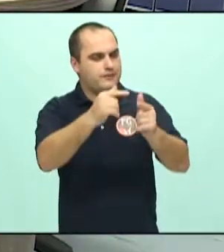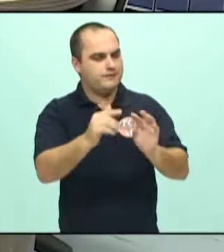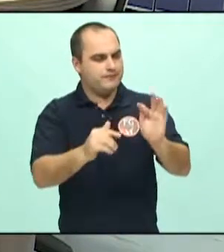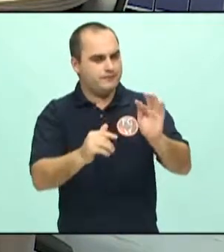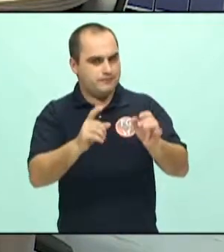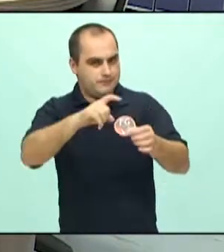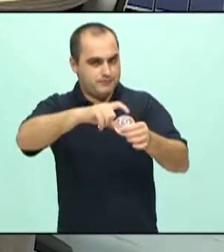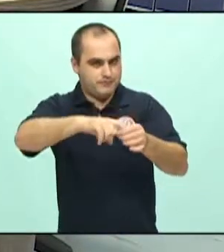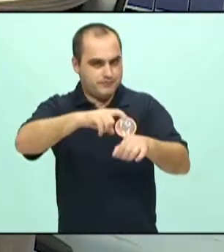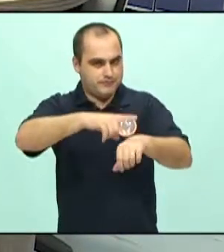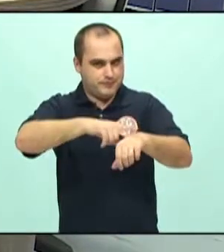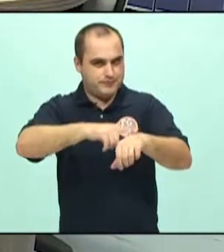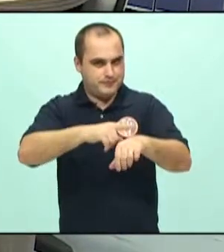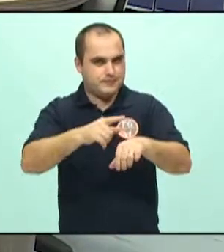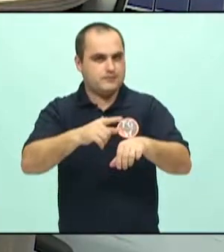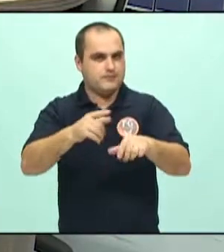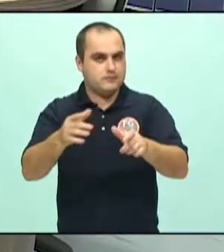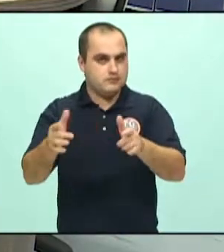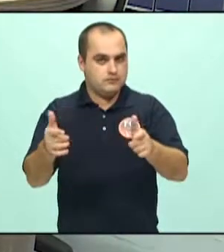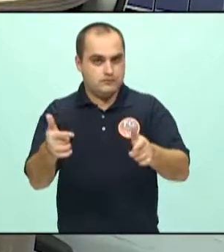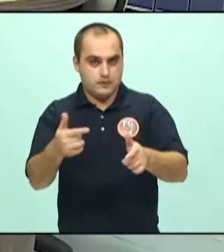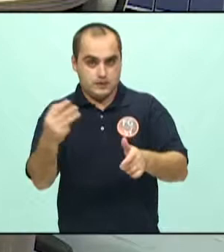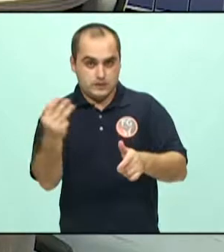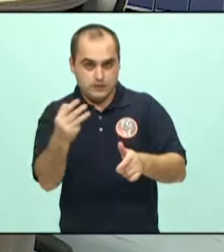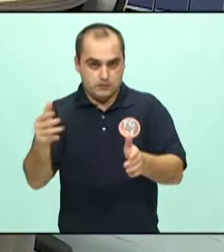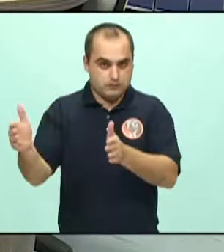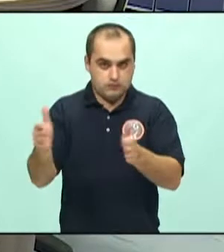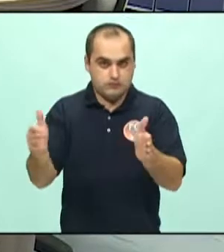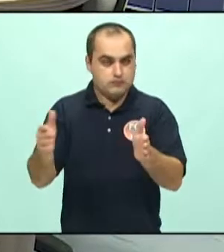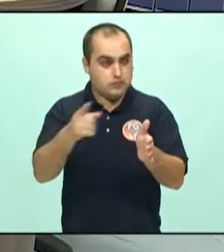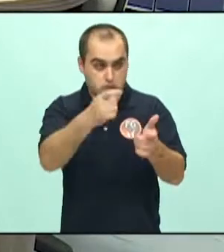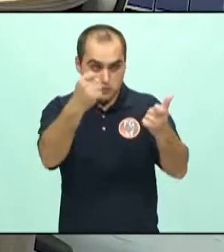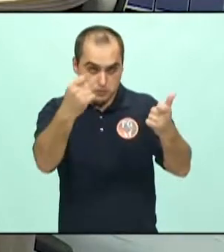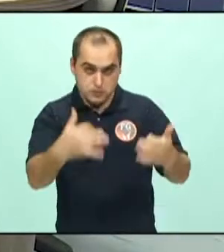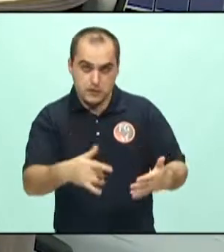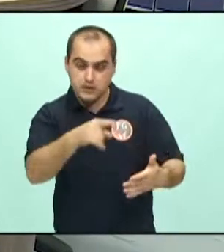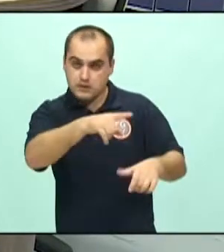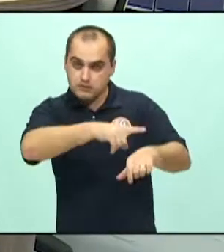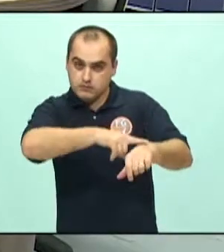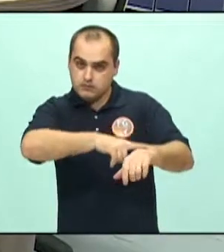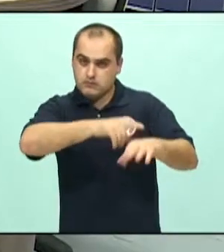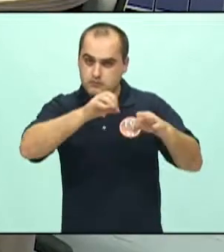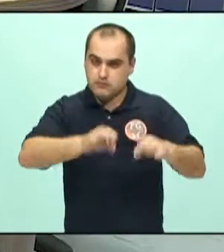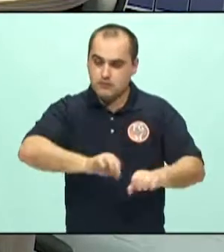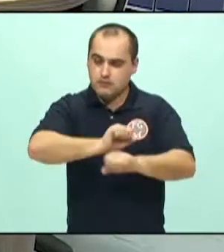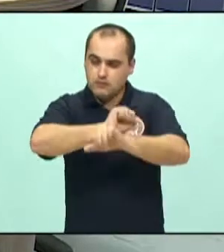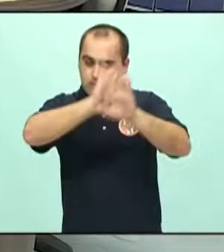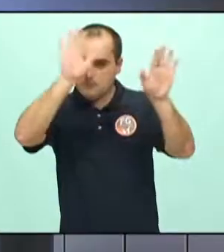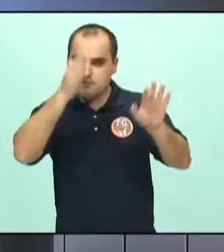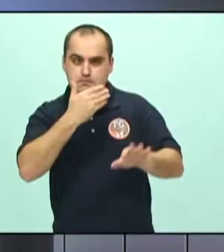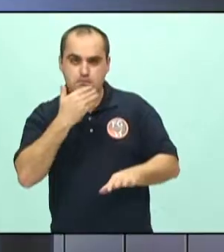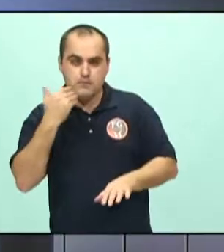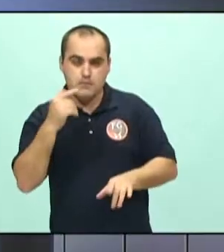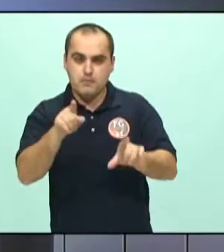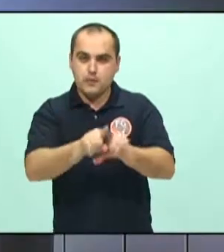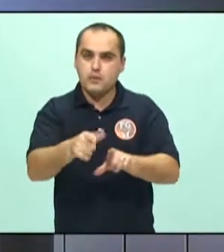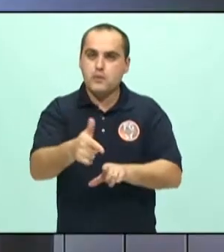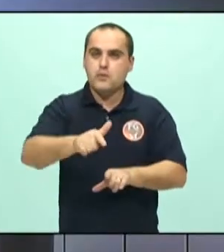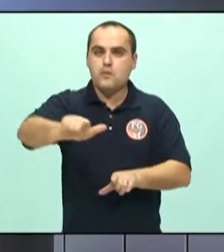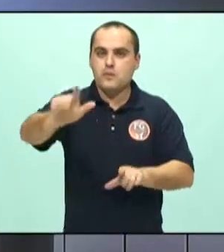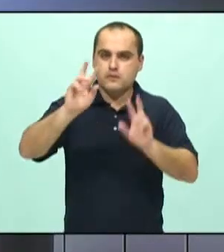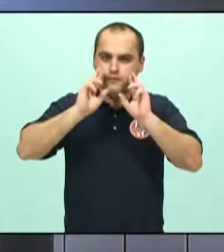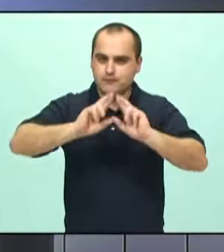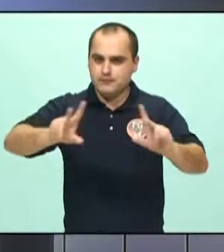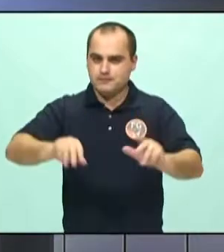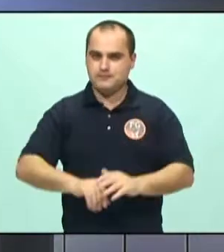desses depoimentos, porque são importantes, até um olhar de uma outra perspectiva até com relação à atividade portuária.